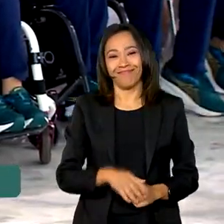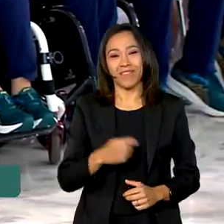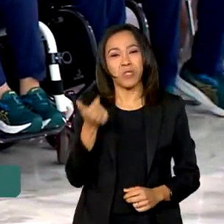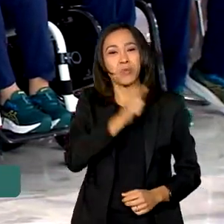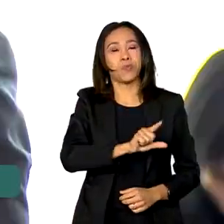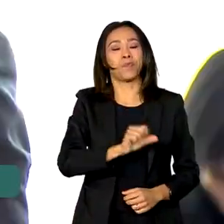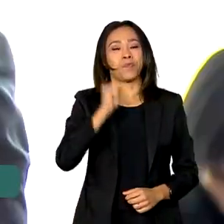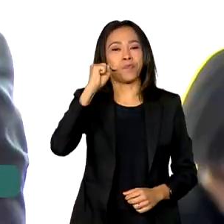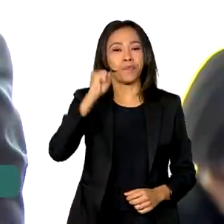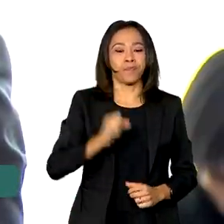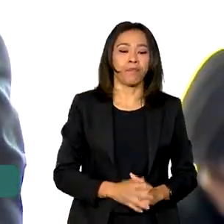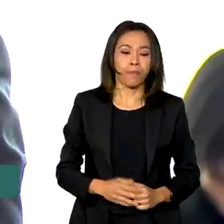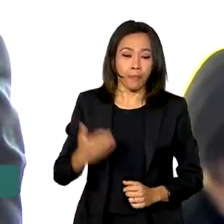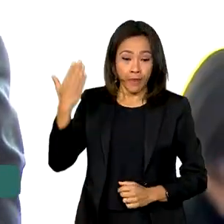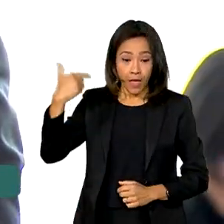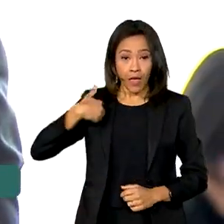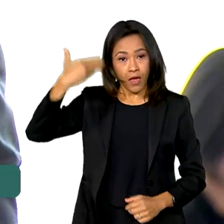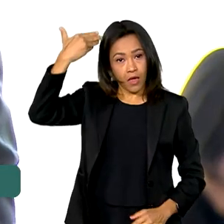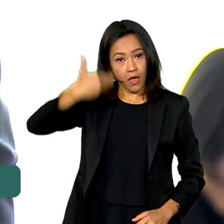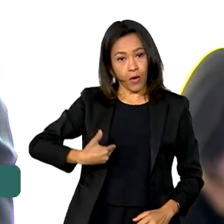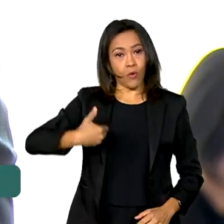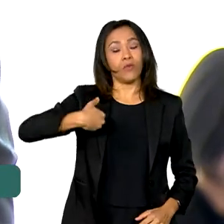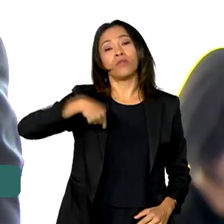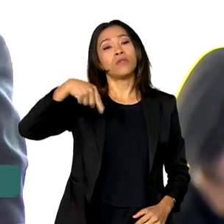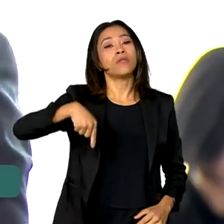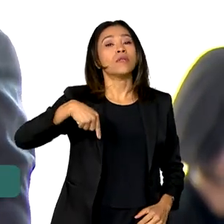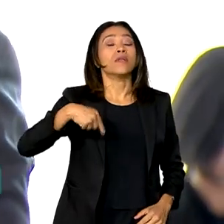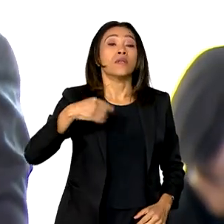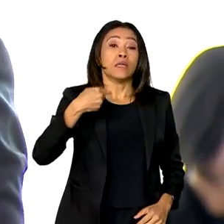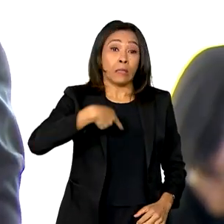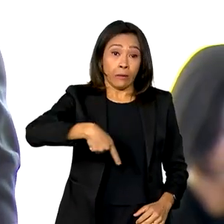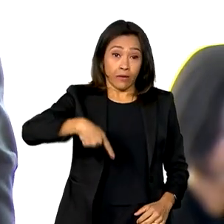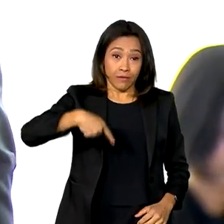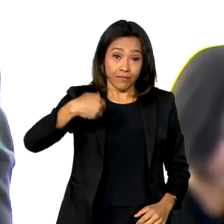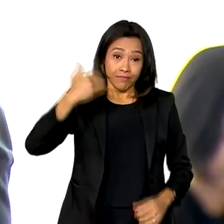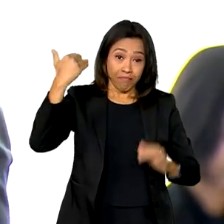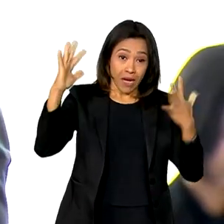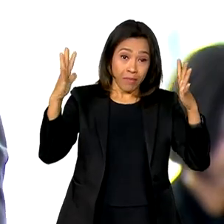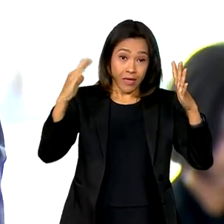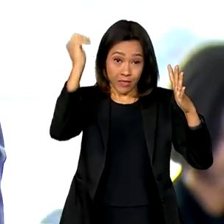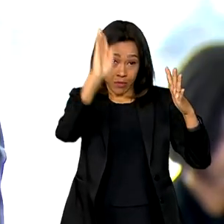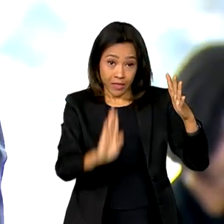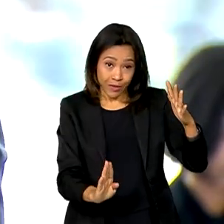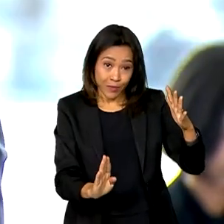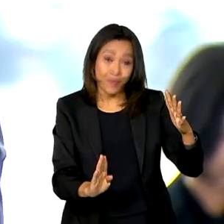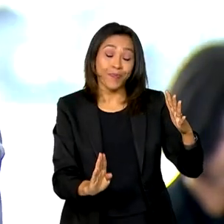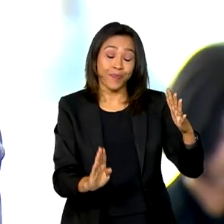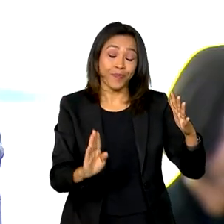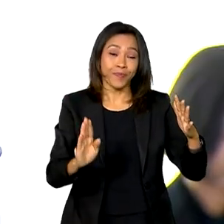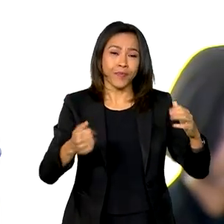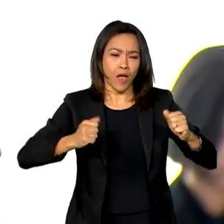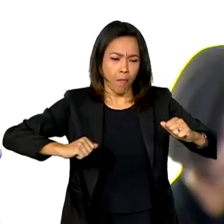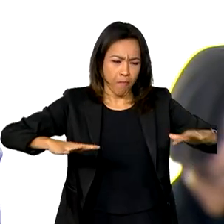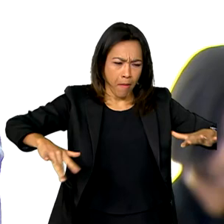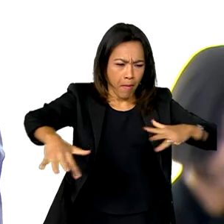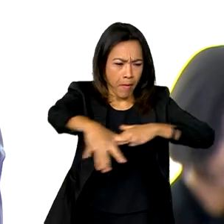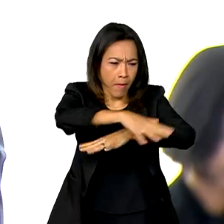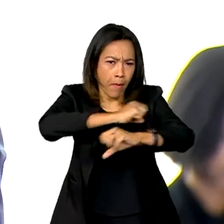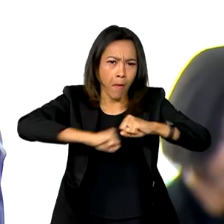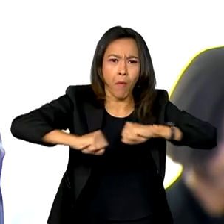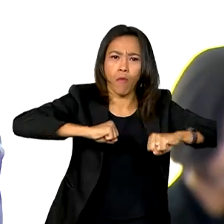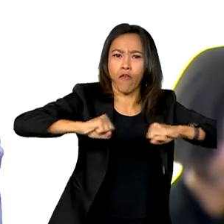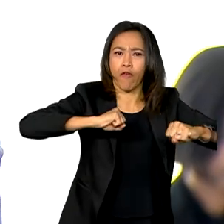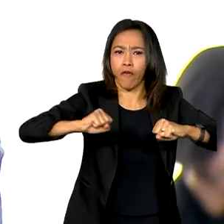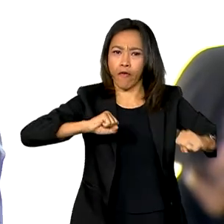Venho aqui como presidente do Comitê Paralímpico Internacional dar os parabéns ao Brasil. Dar os parabéns ao movimento paralímpico